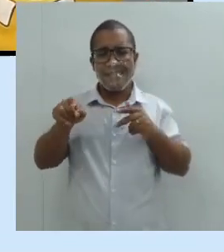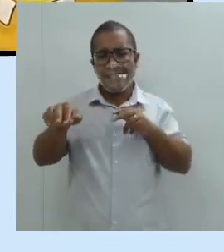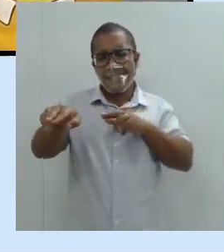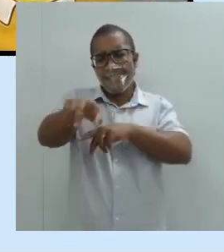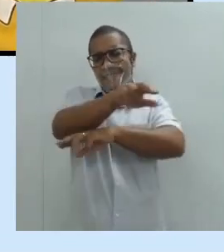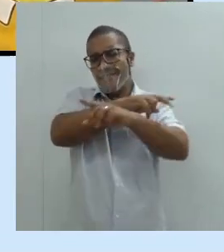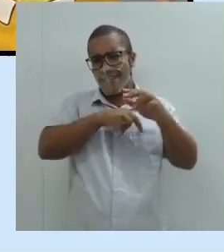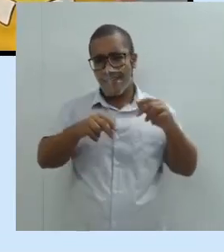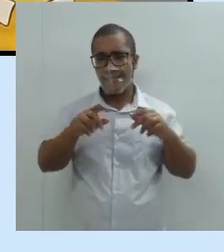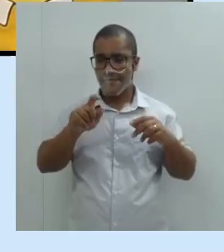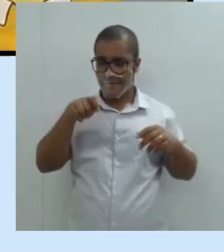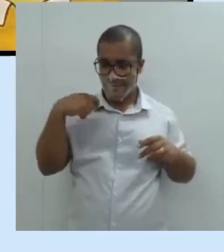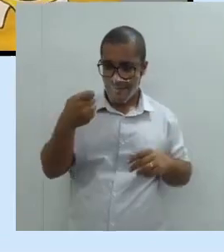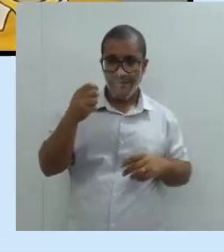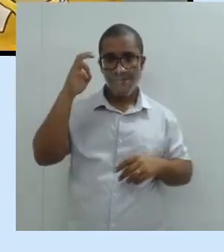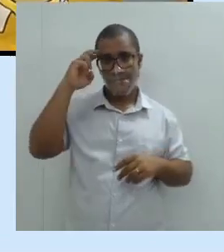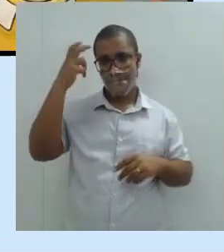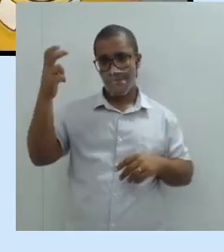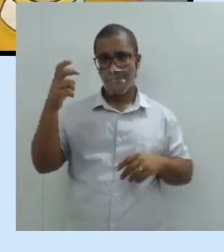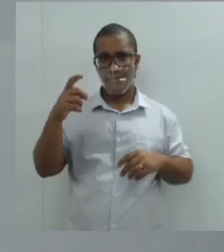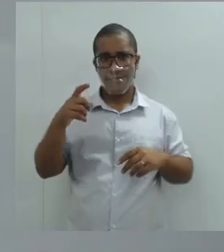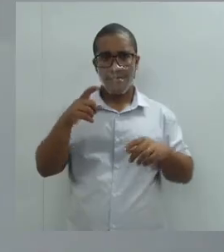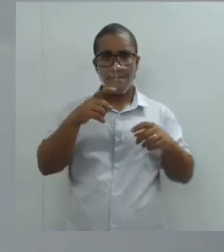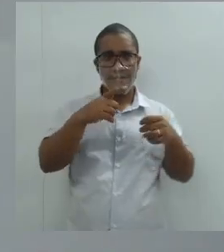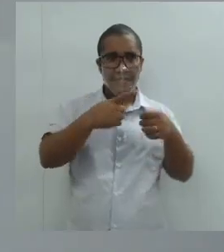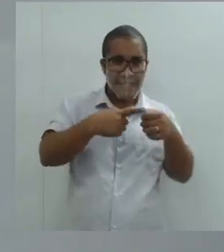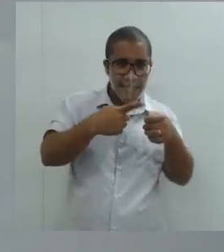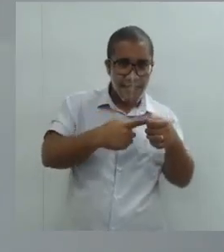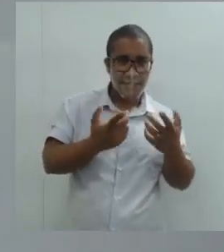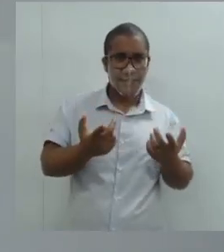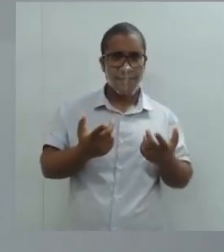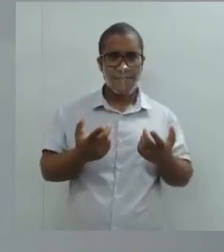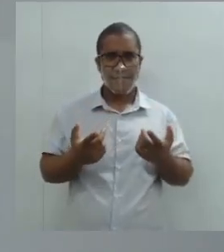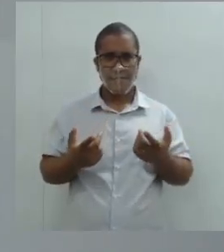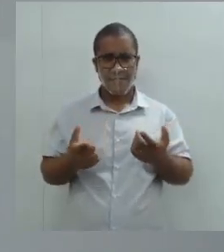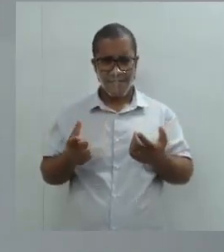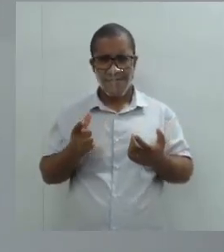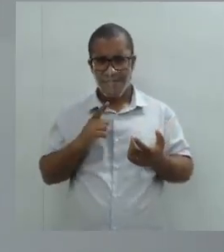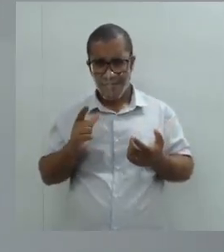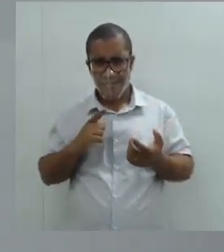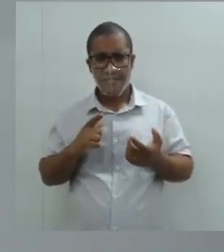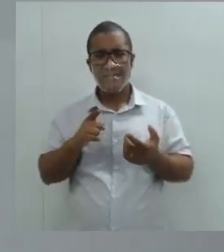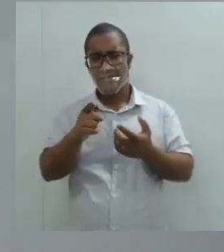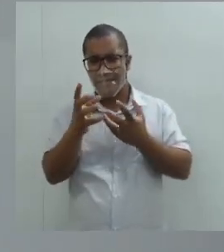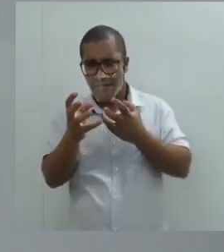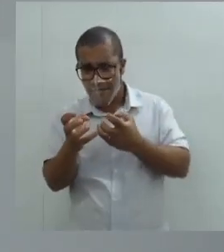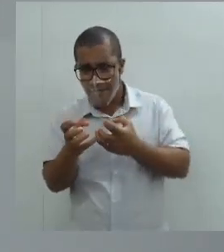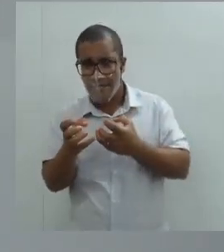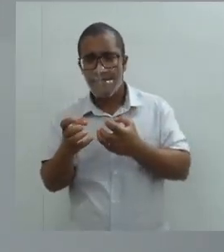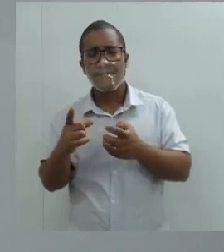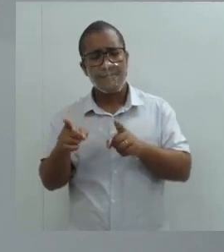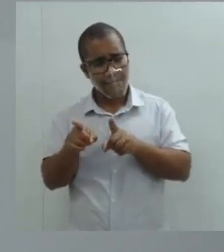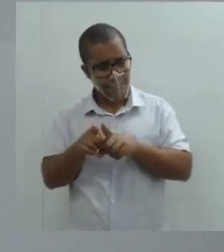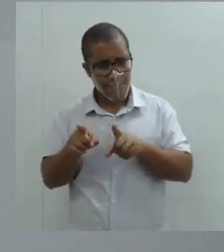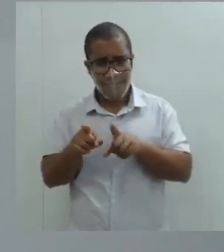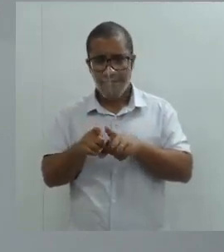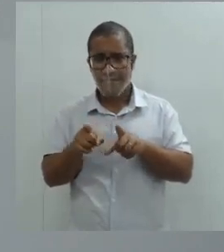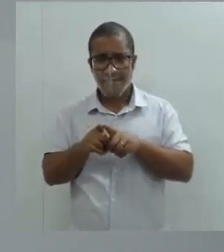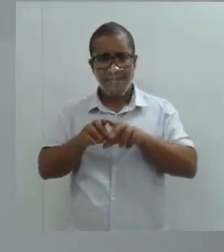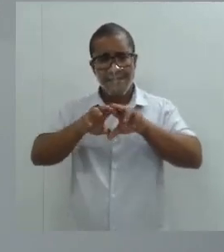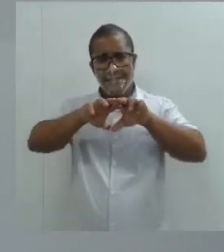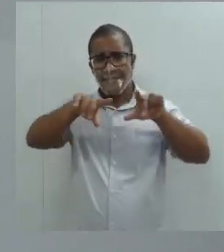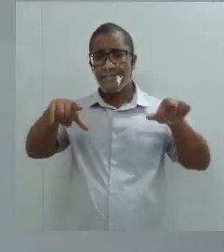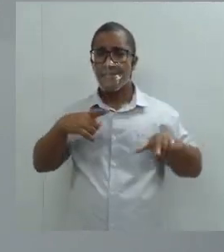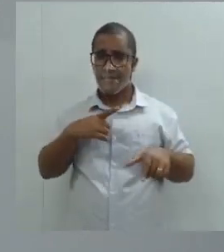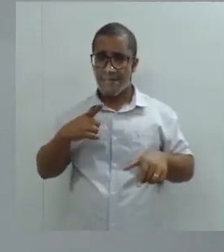cultura. A galera do sertão, a galera do agreste, da zona da mata. Então todos nós temos